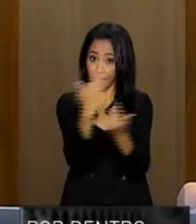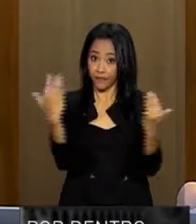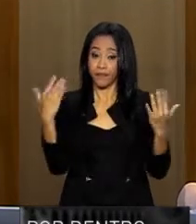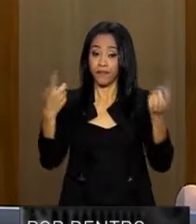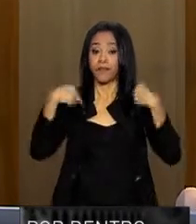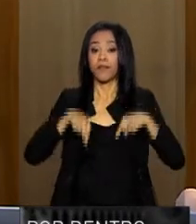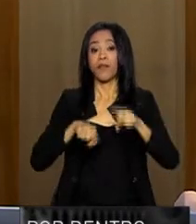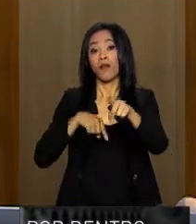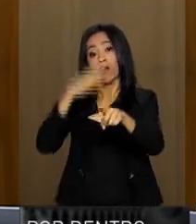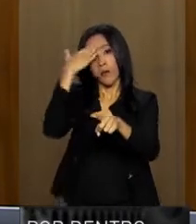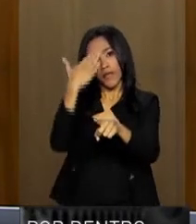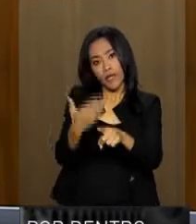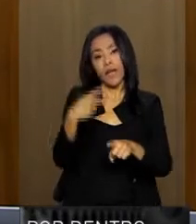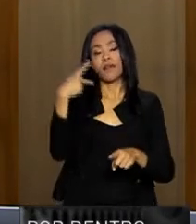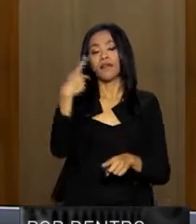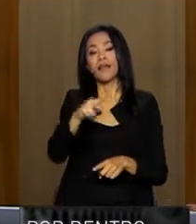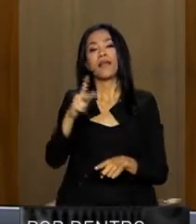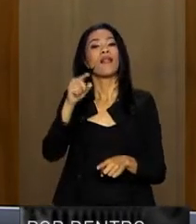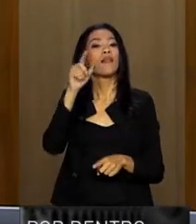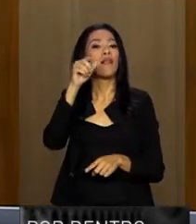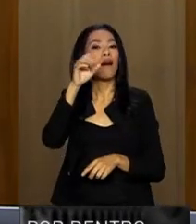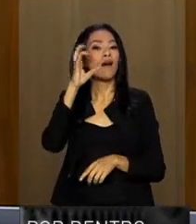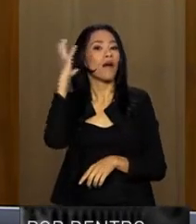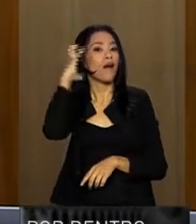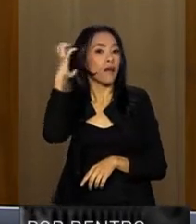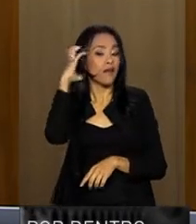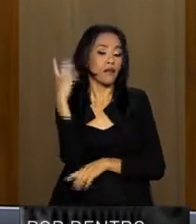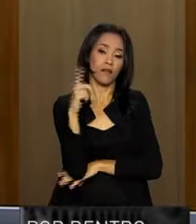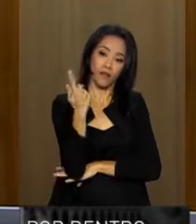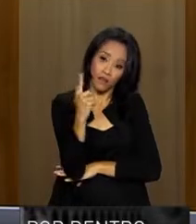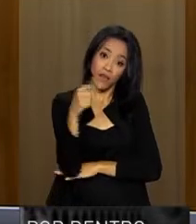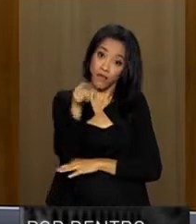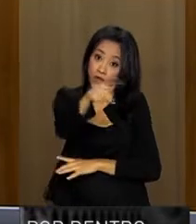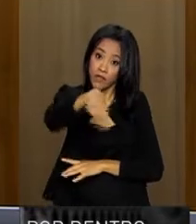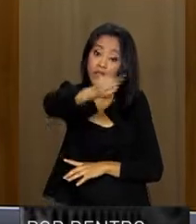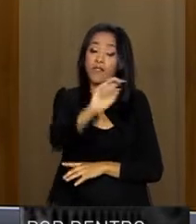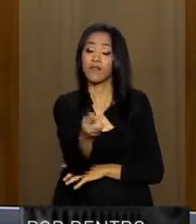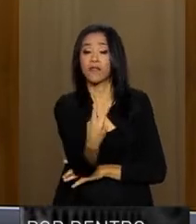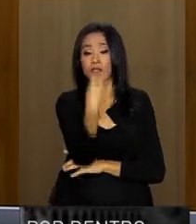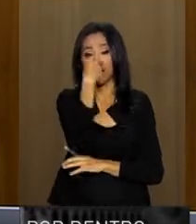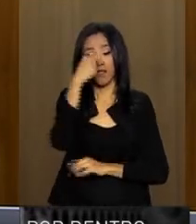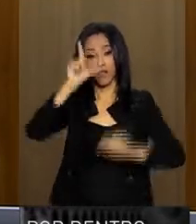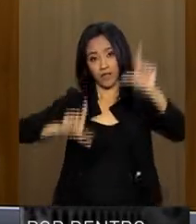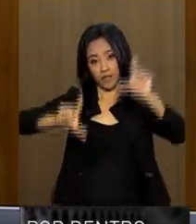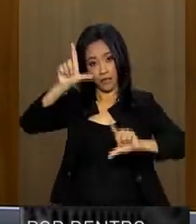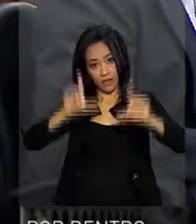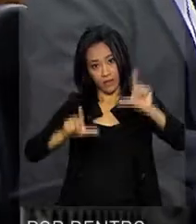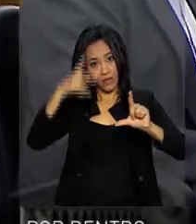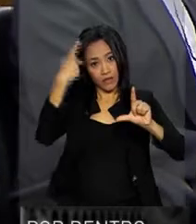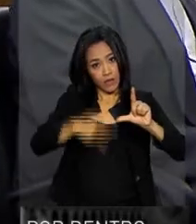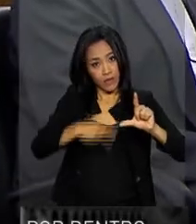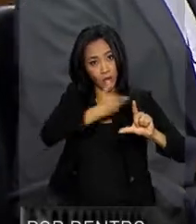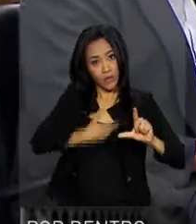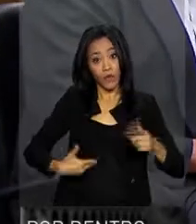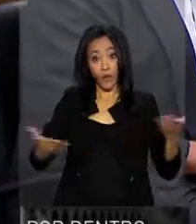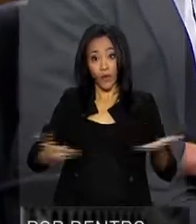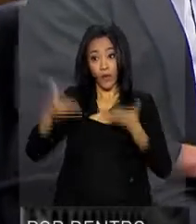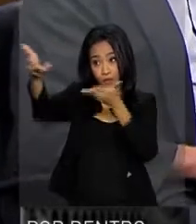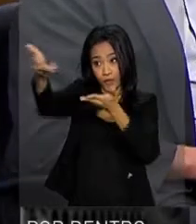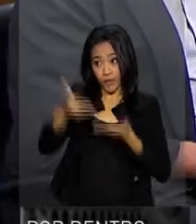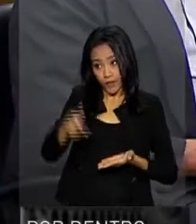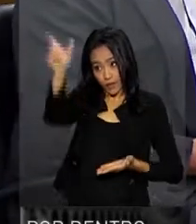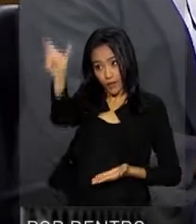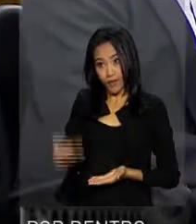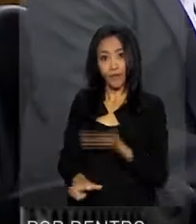participação a rosane que é da rádio bandeirantes de goiânia goiás você está acompanhando o programa por dentro do governo que hoje recebe o ministro do meio ambiente